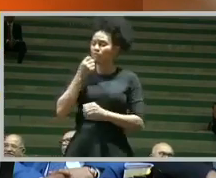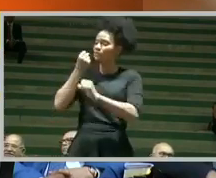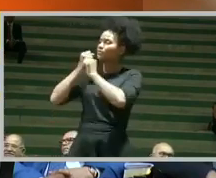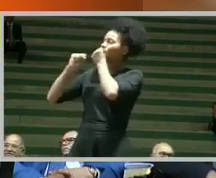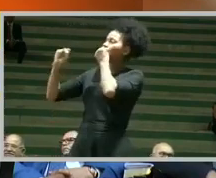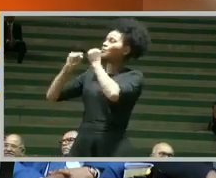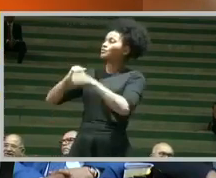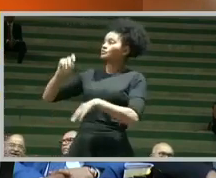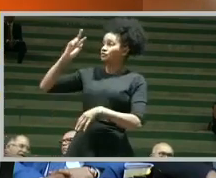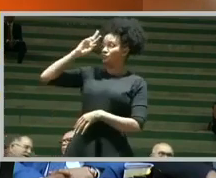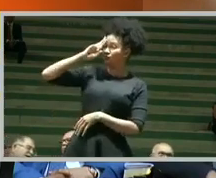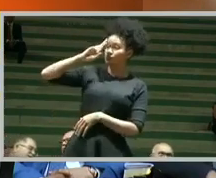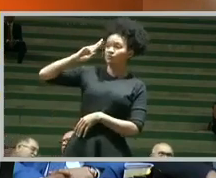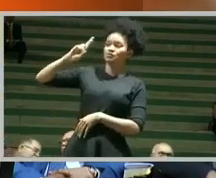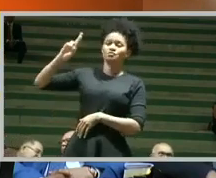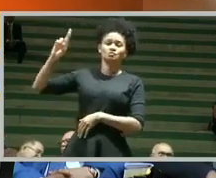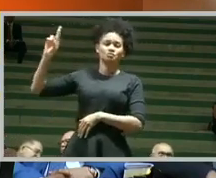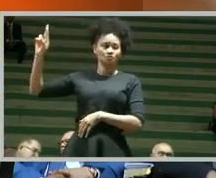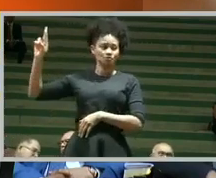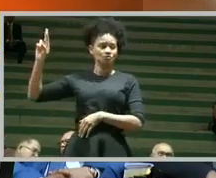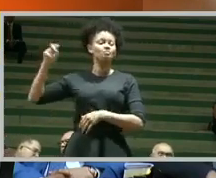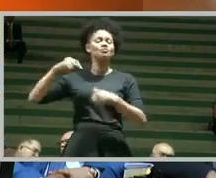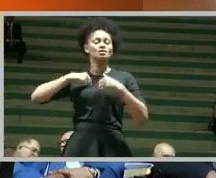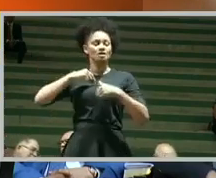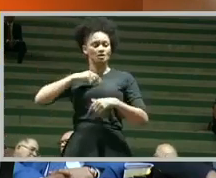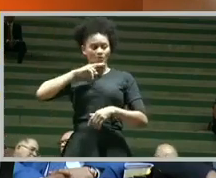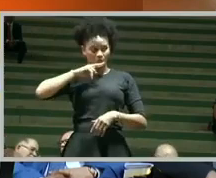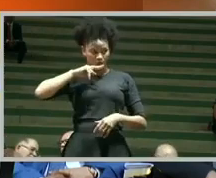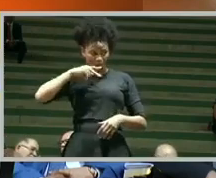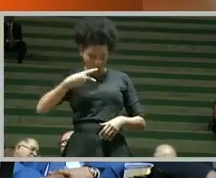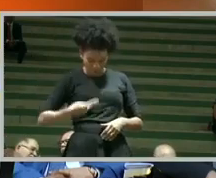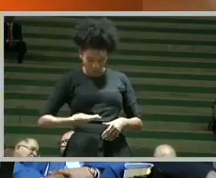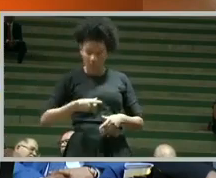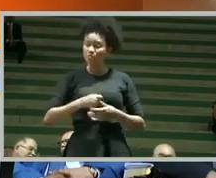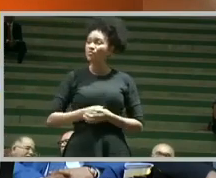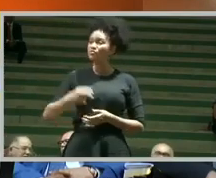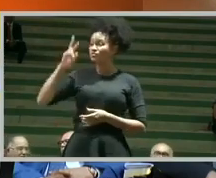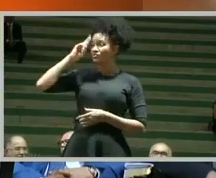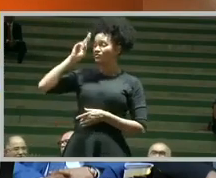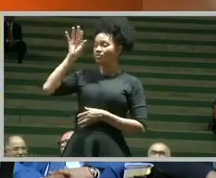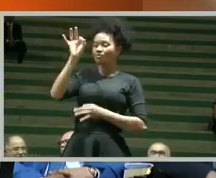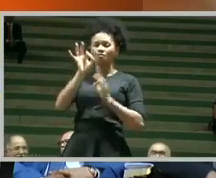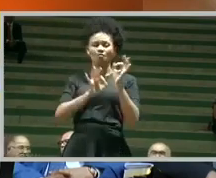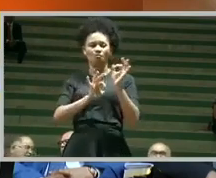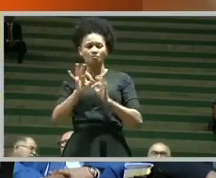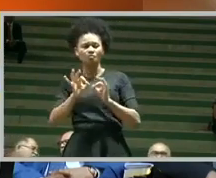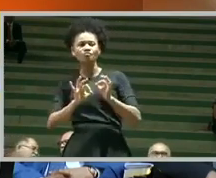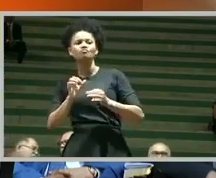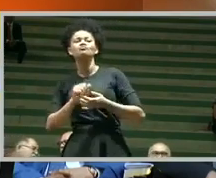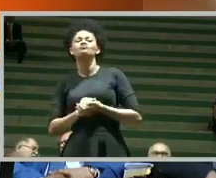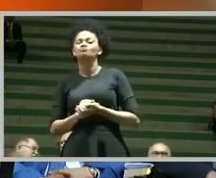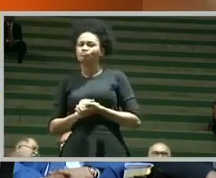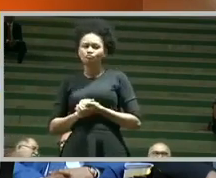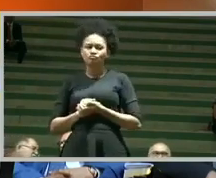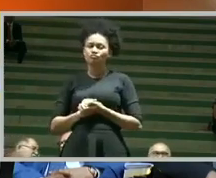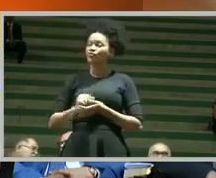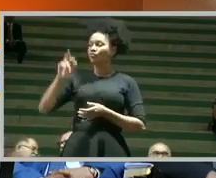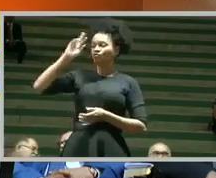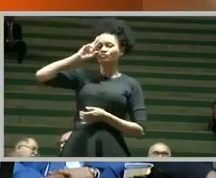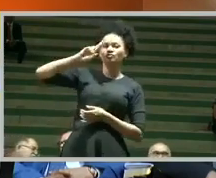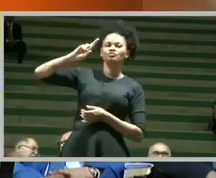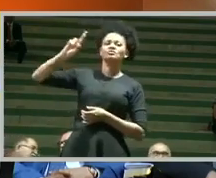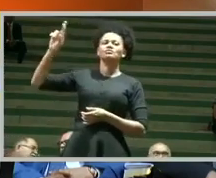quando o Senhor, então ele está dizendo, eu reconheço que quem fez a obra foi o